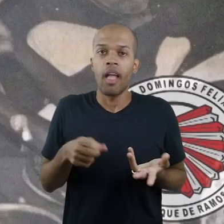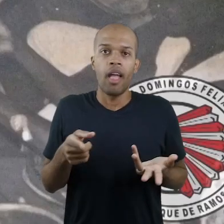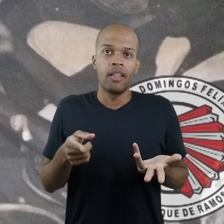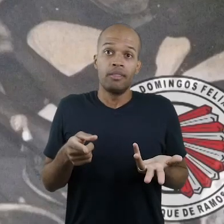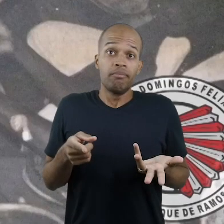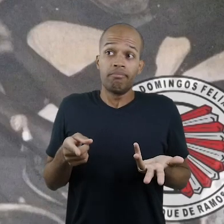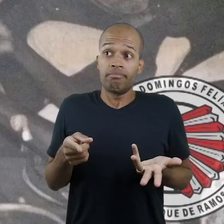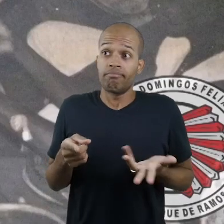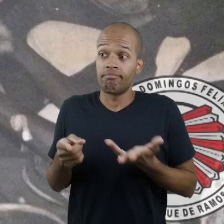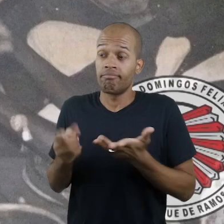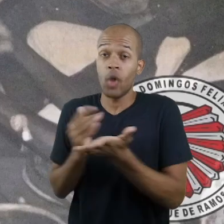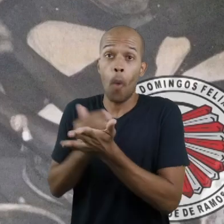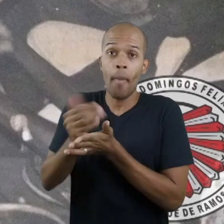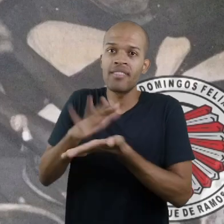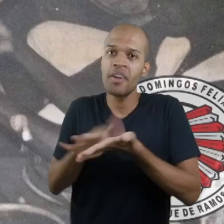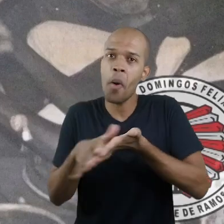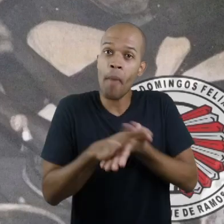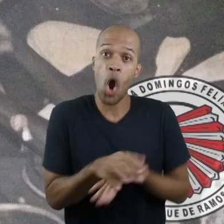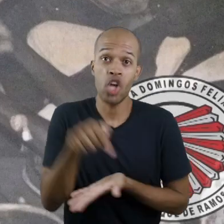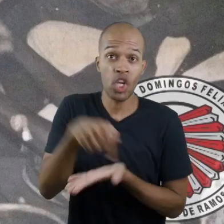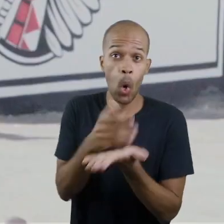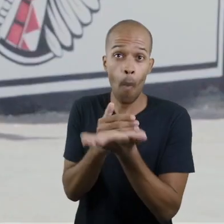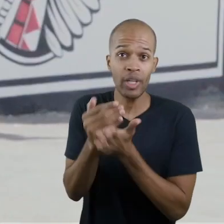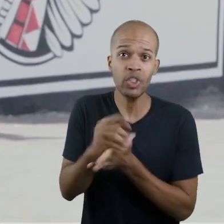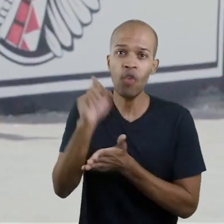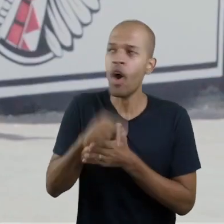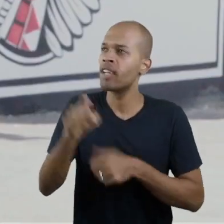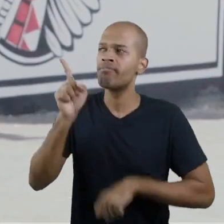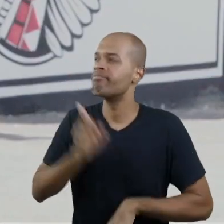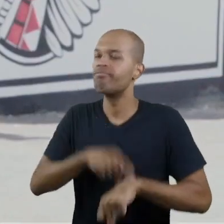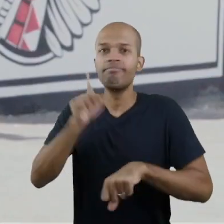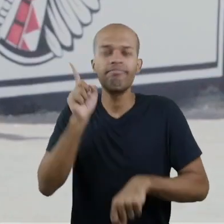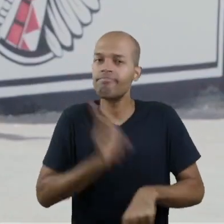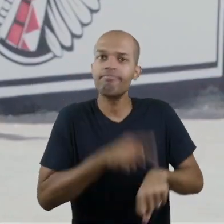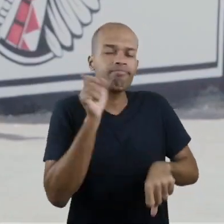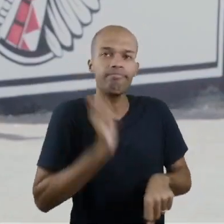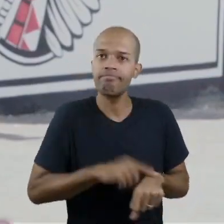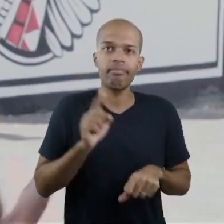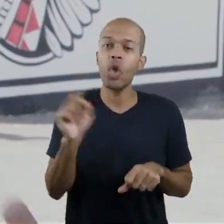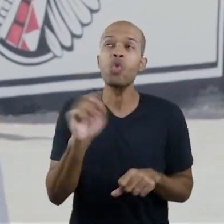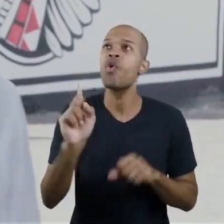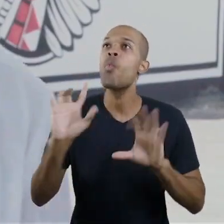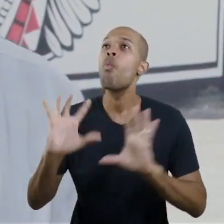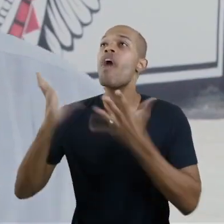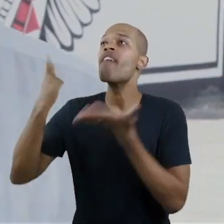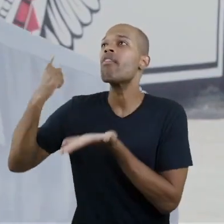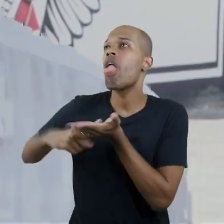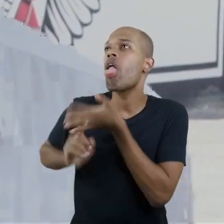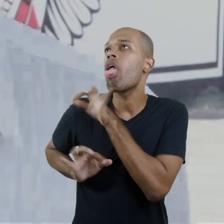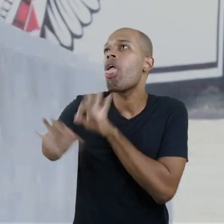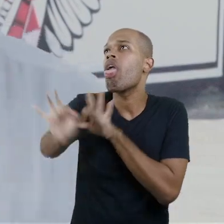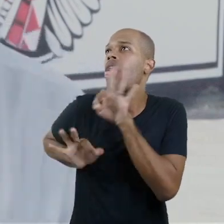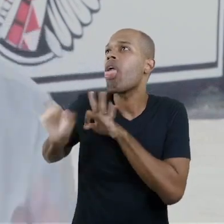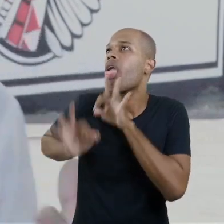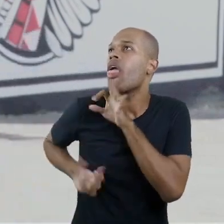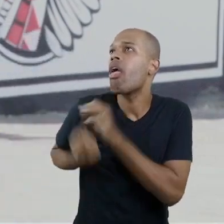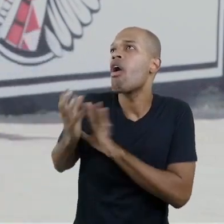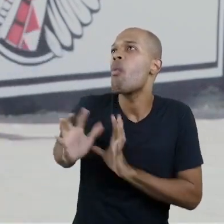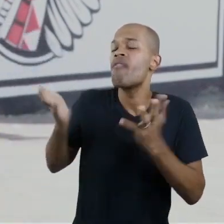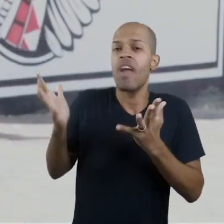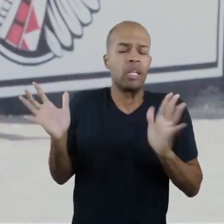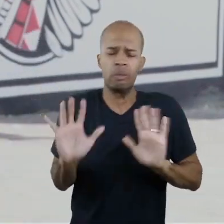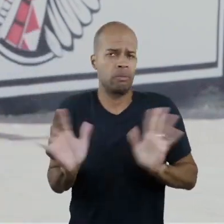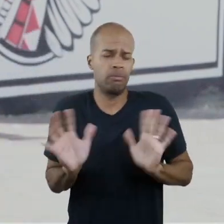quando os pagodes começaram a rolar aqui, tudo foi de forma muito espontânea, né? Não foi um evento criado para,